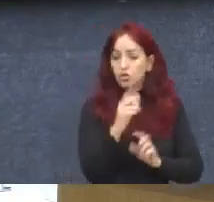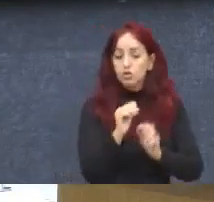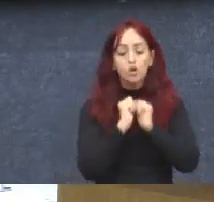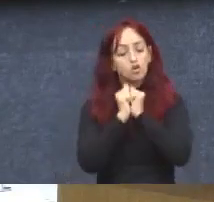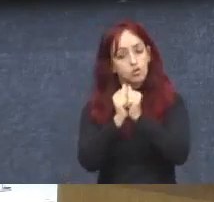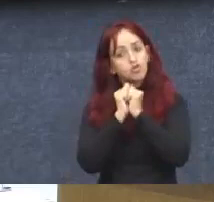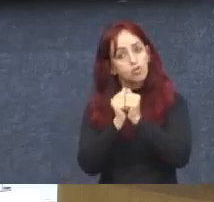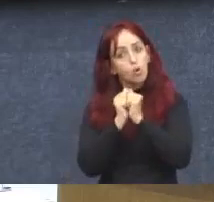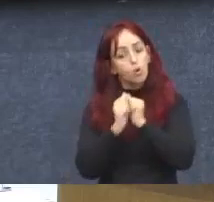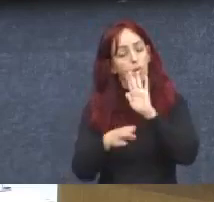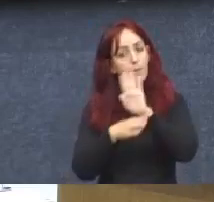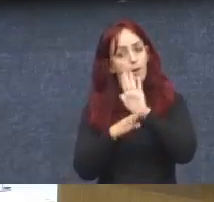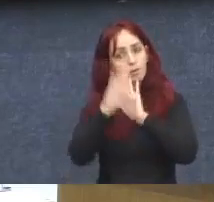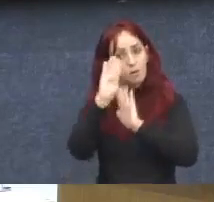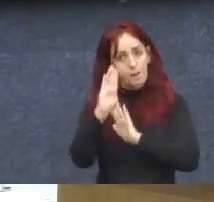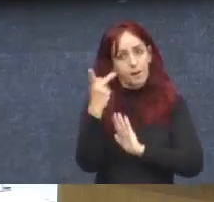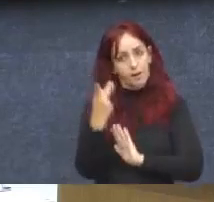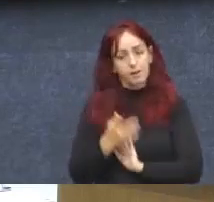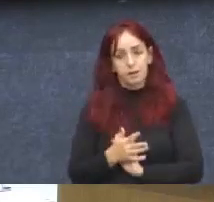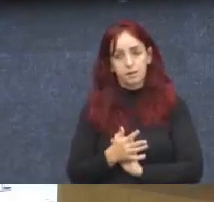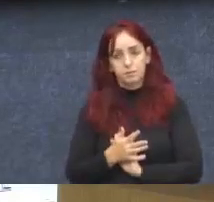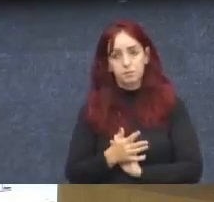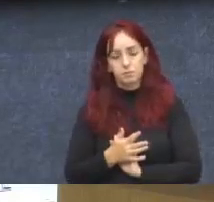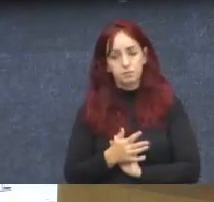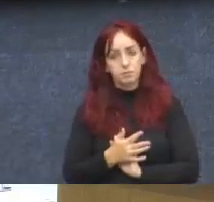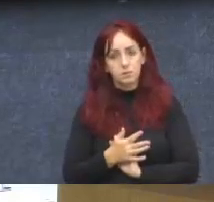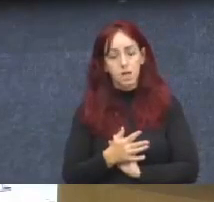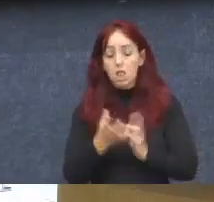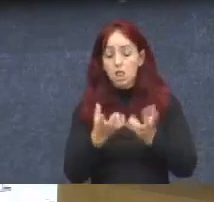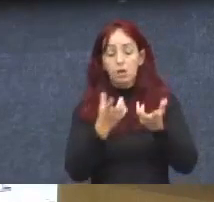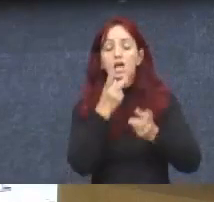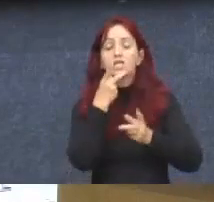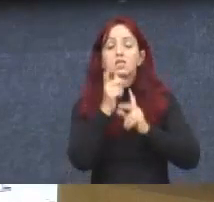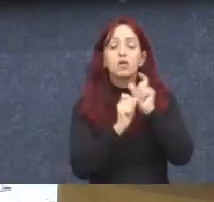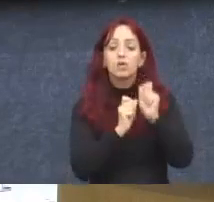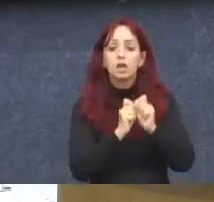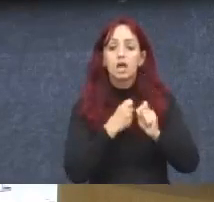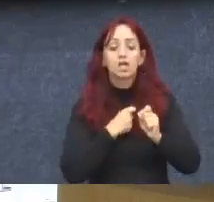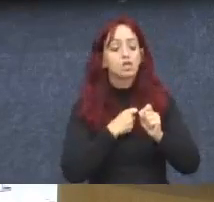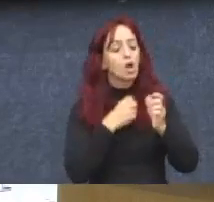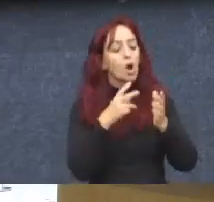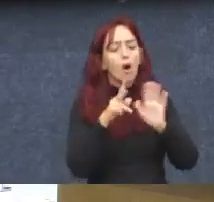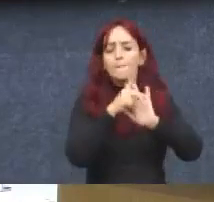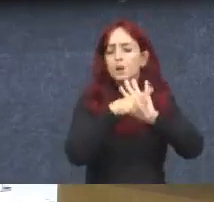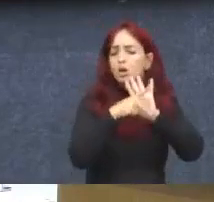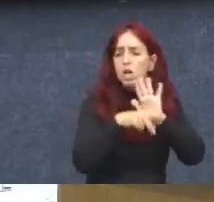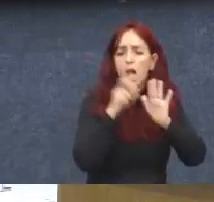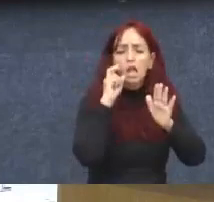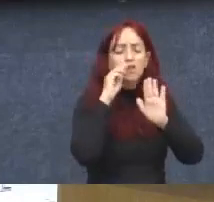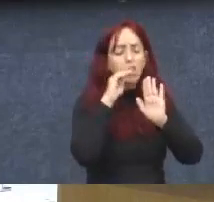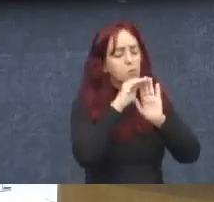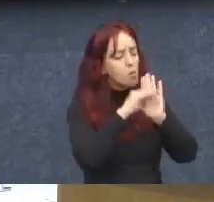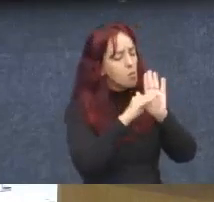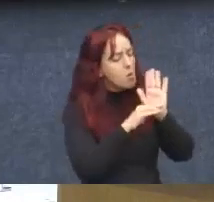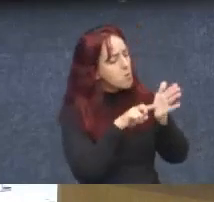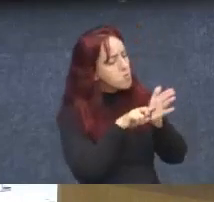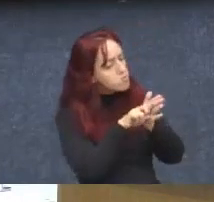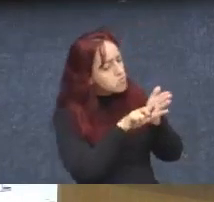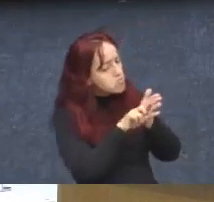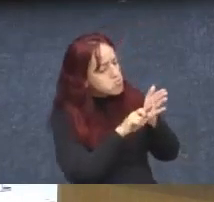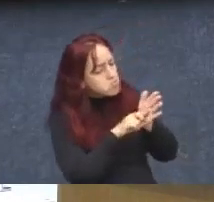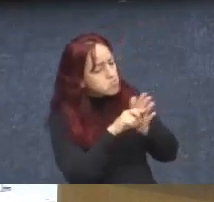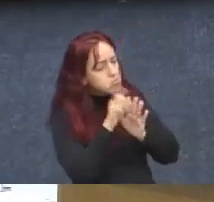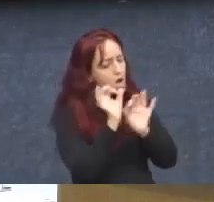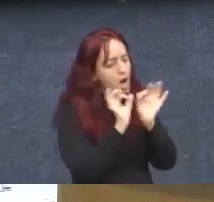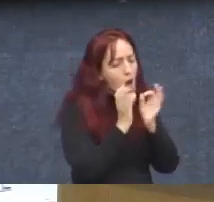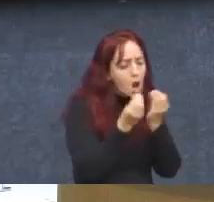problemas da cidade. Isso não quer dizer que os projetos aqui não serão analisados com critério, mas quer dizer, sim, que